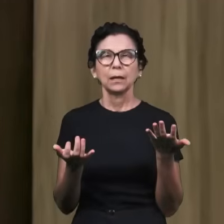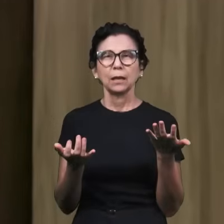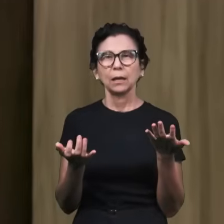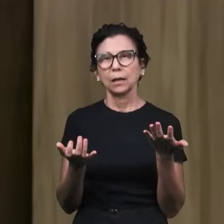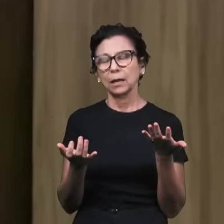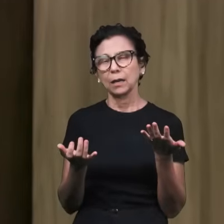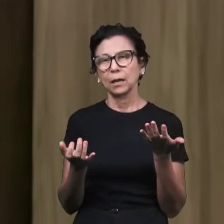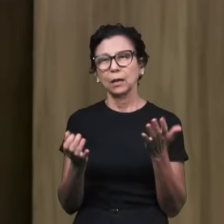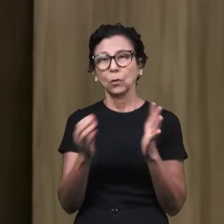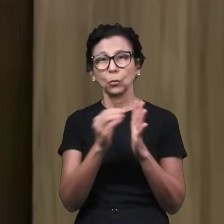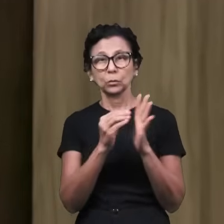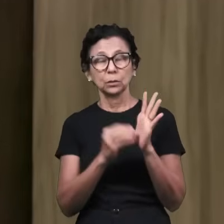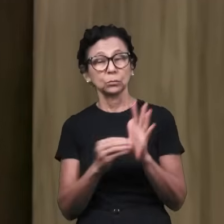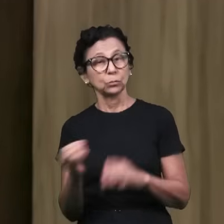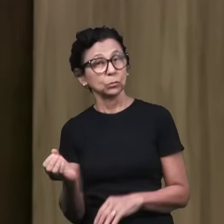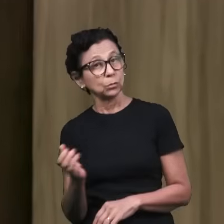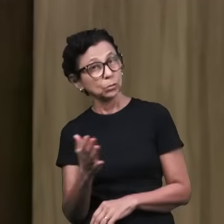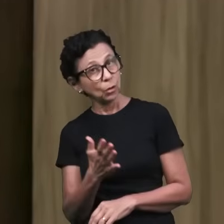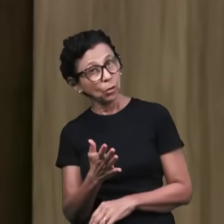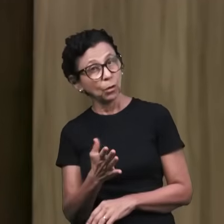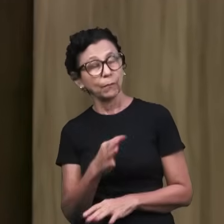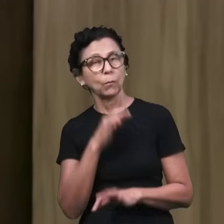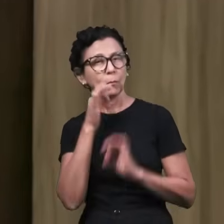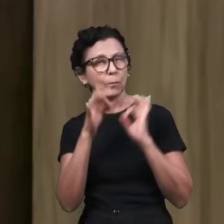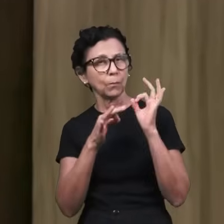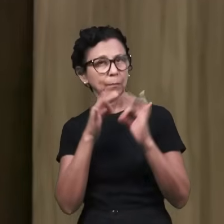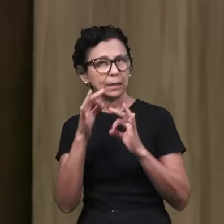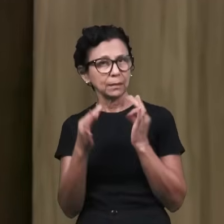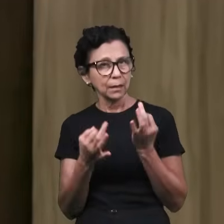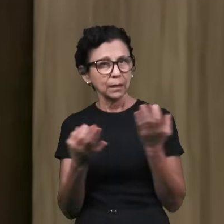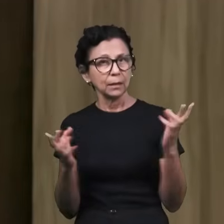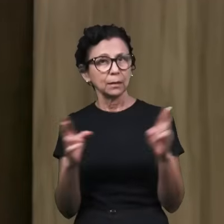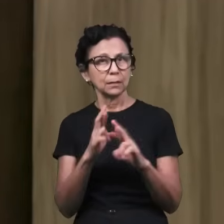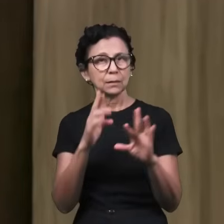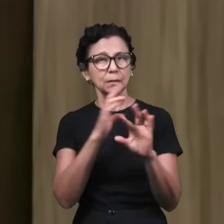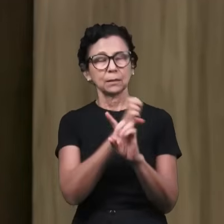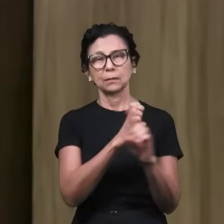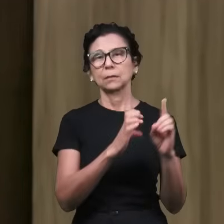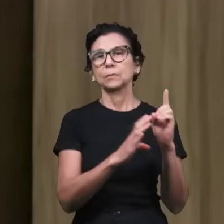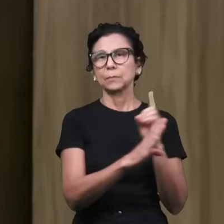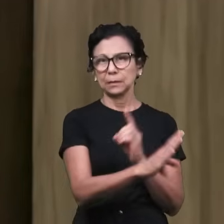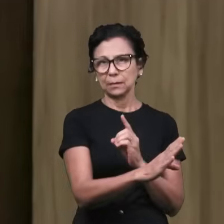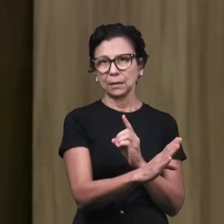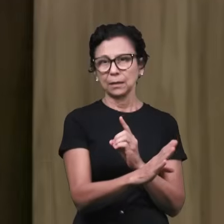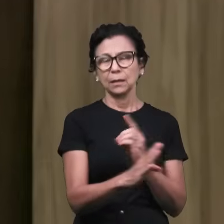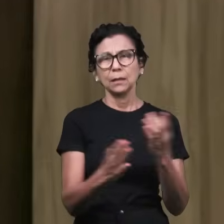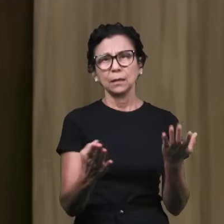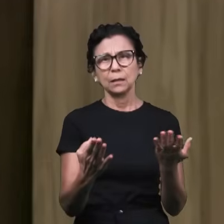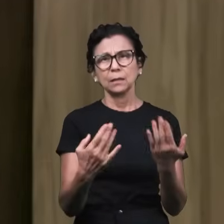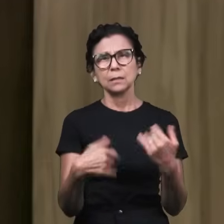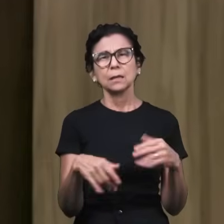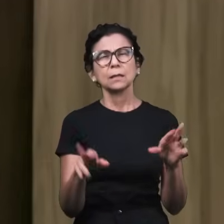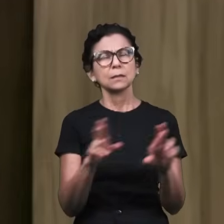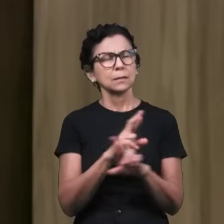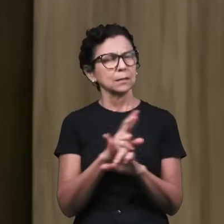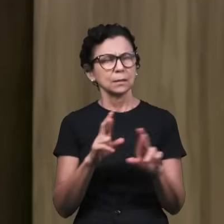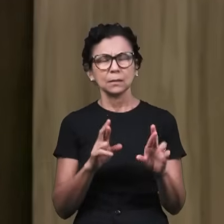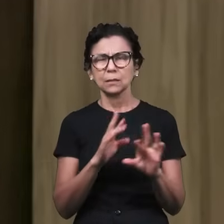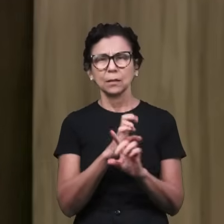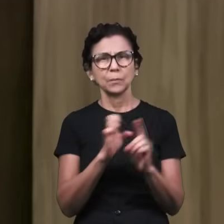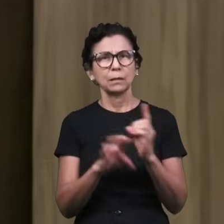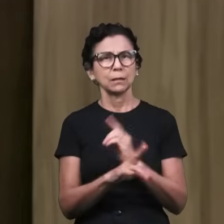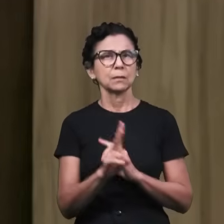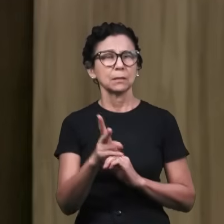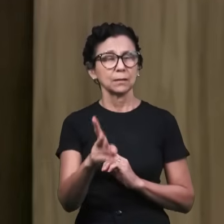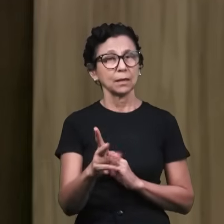novos conteúdos ou comentários acerca da Escola Bíblica Dominical. Ele é sempre vinculado à Escola Bíblica Dominical. É